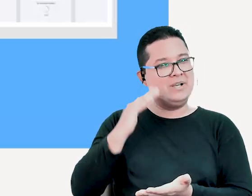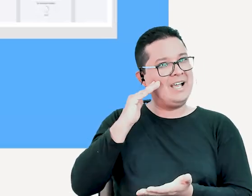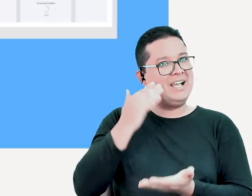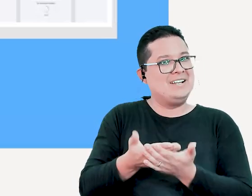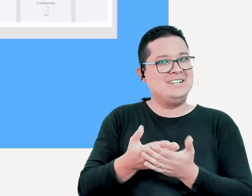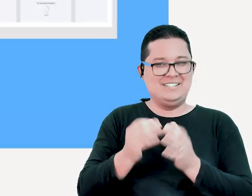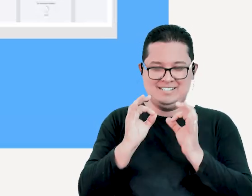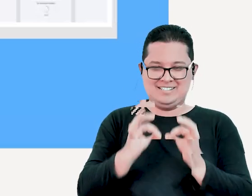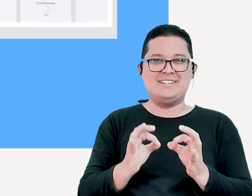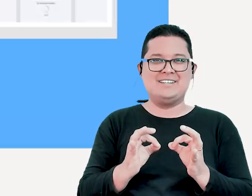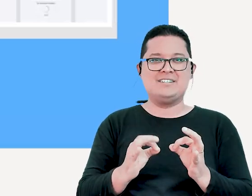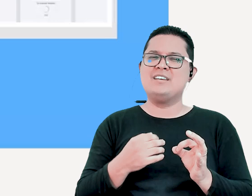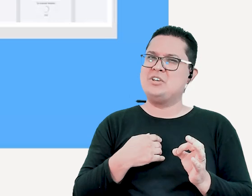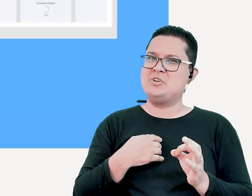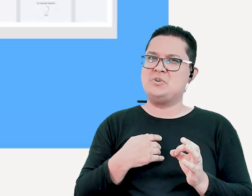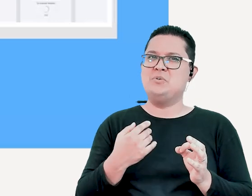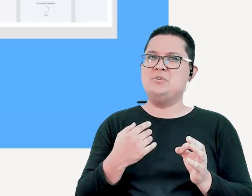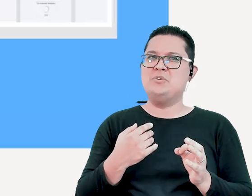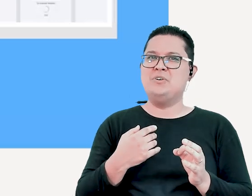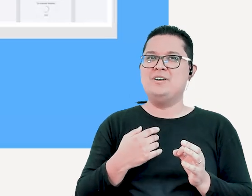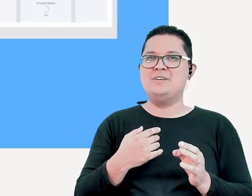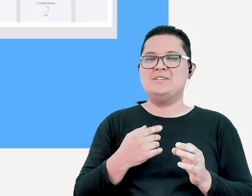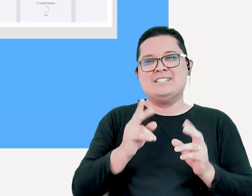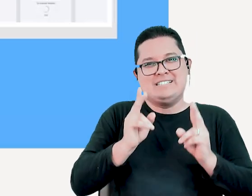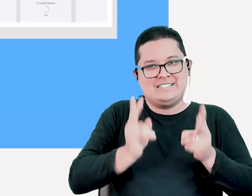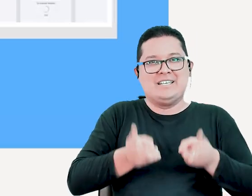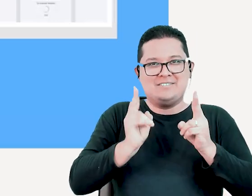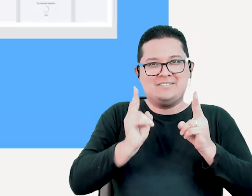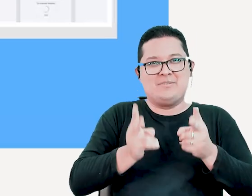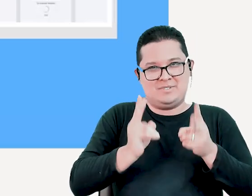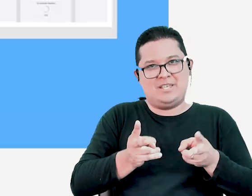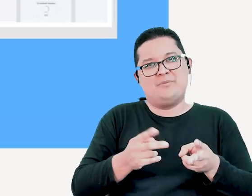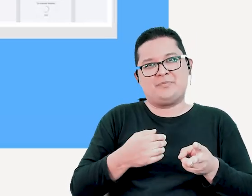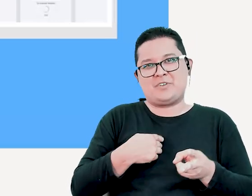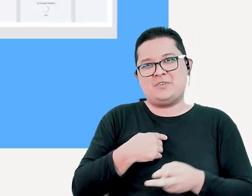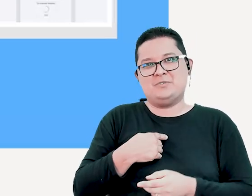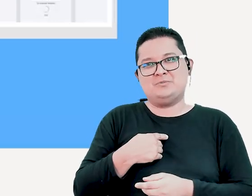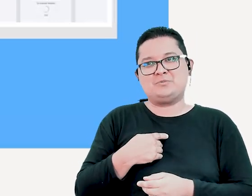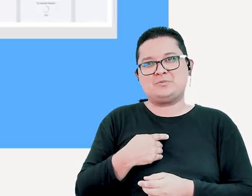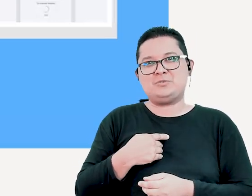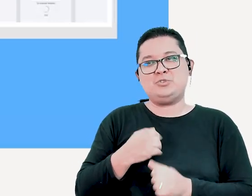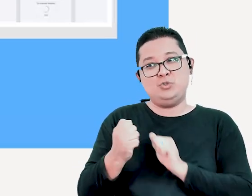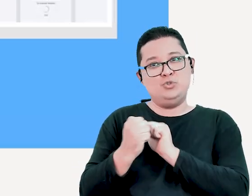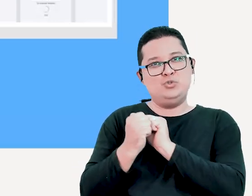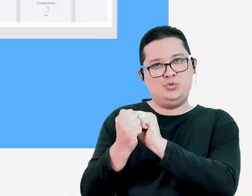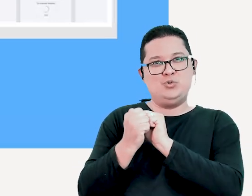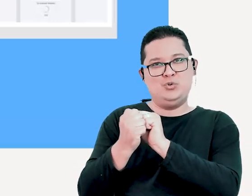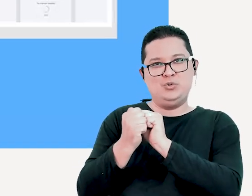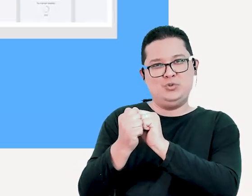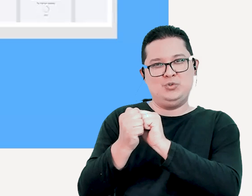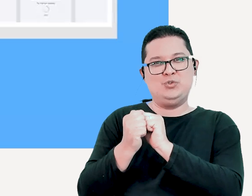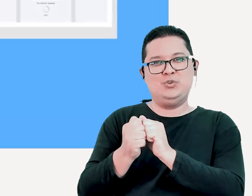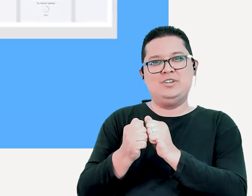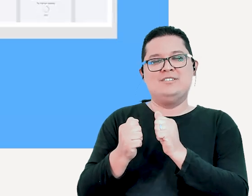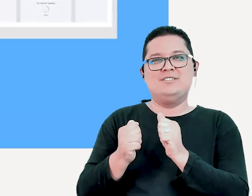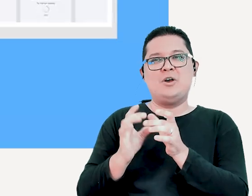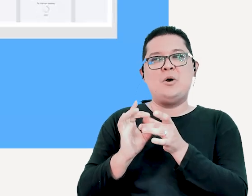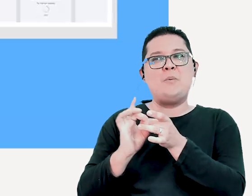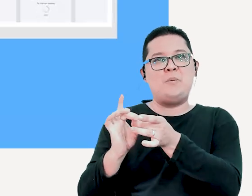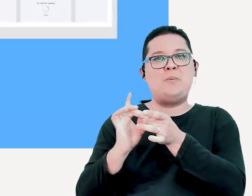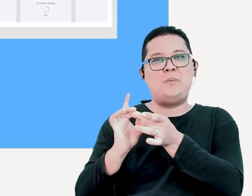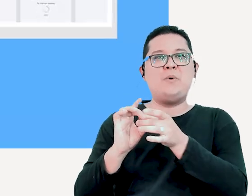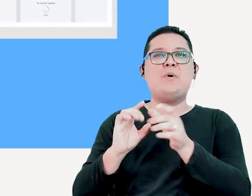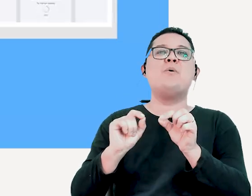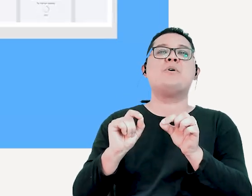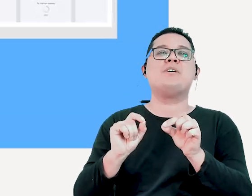pessoa que está sempre ali falando com o Design System, né? Eu acredito que é uma parceria fundamental entre content